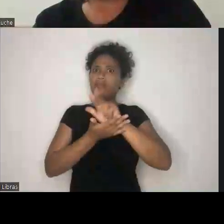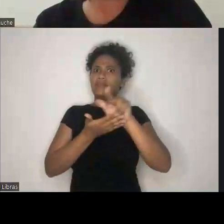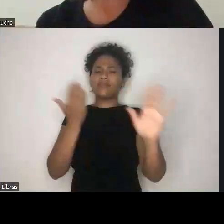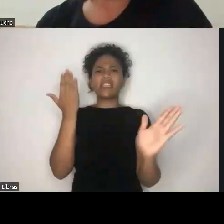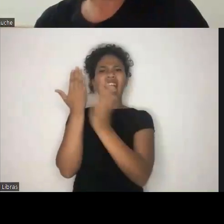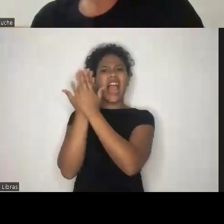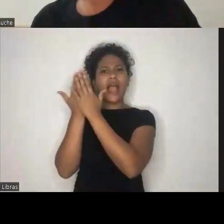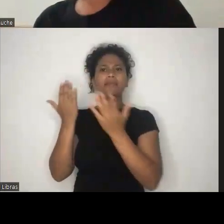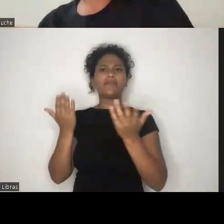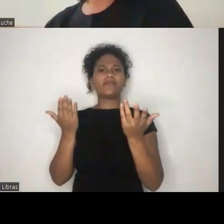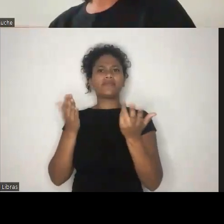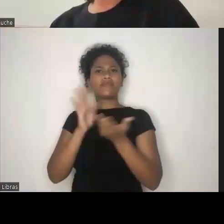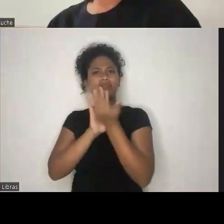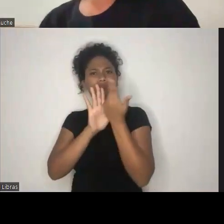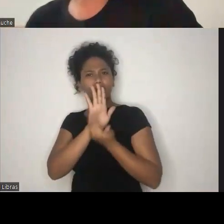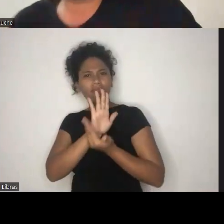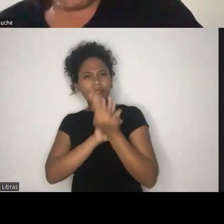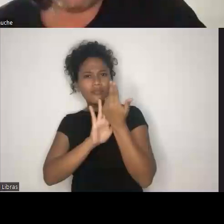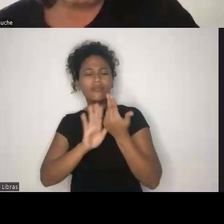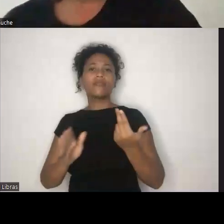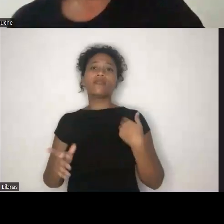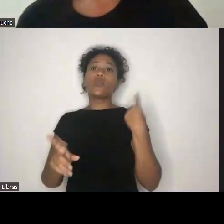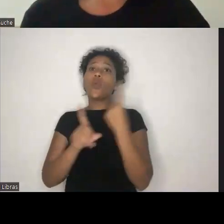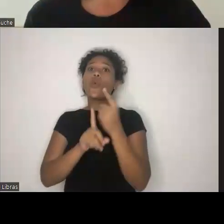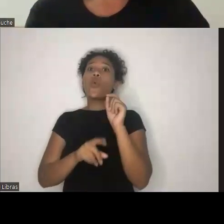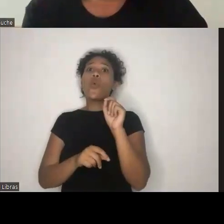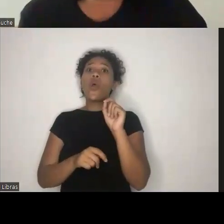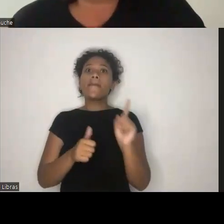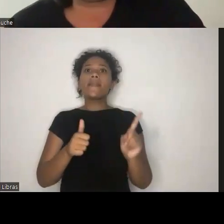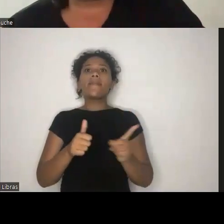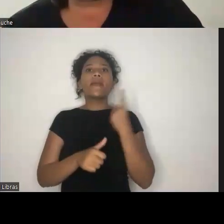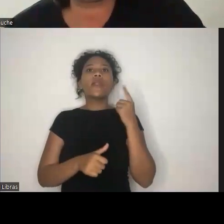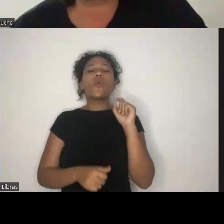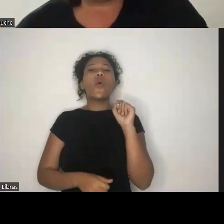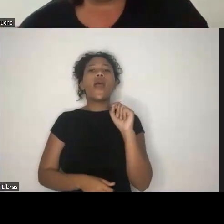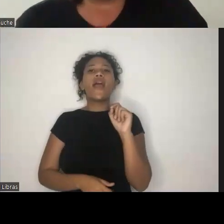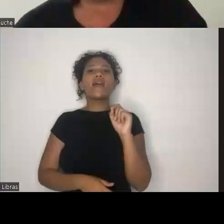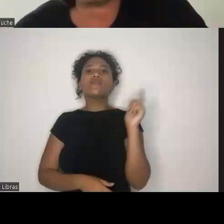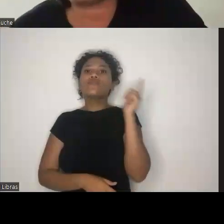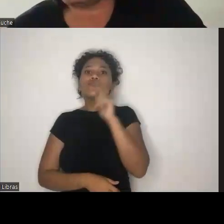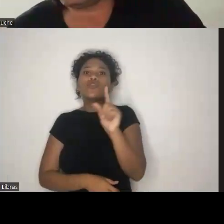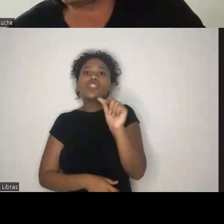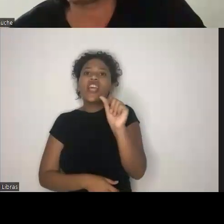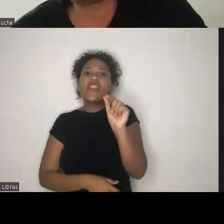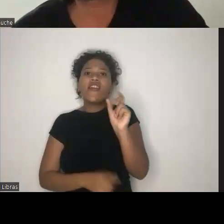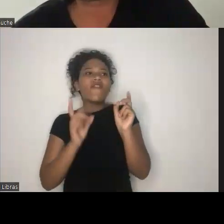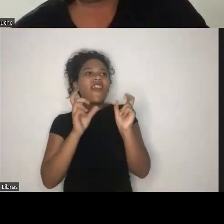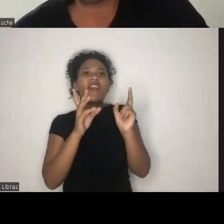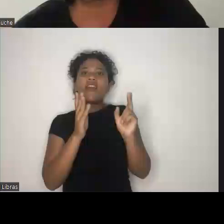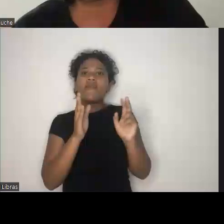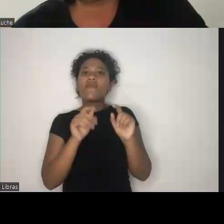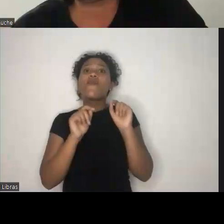desenhos então aí eu encontrei um primeiro recurso de ganhar dinheiro que era vender capacite disco